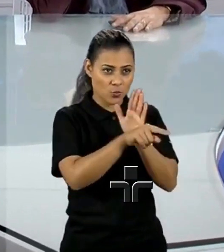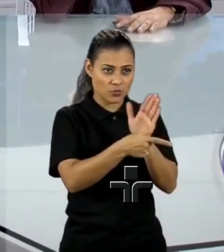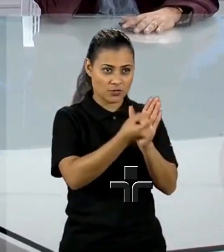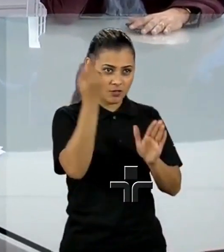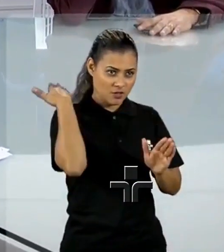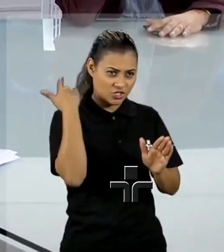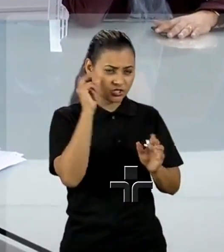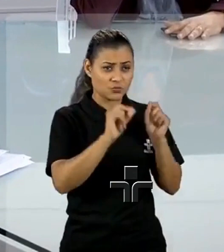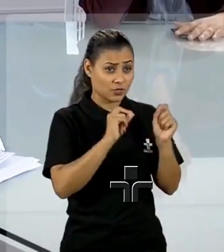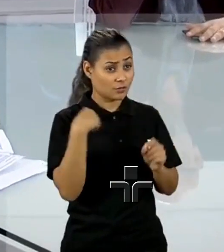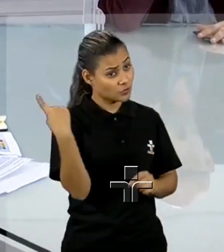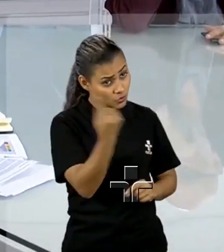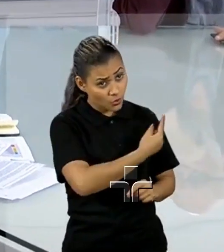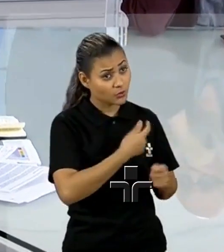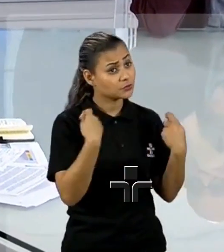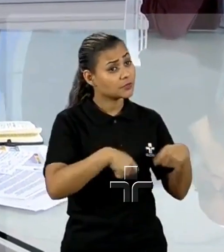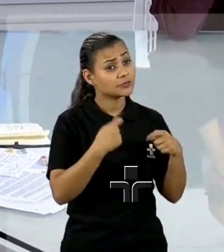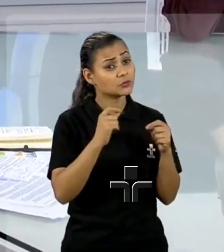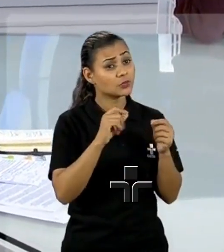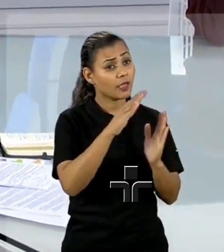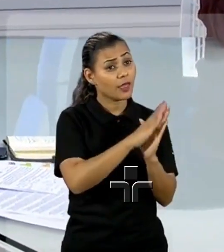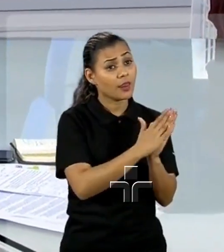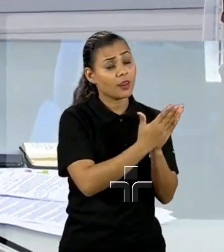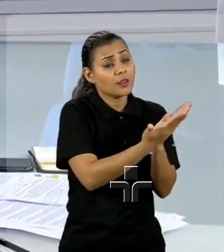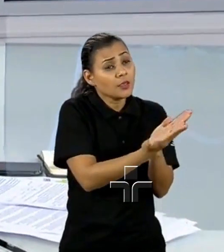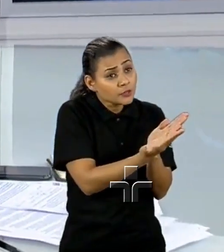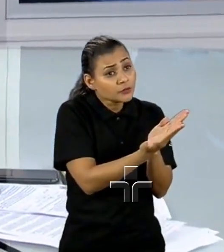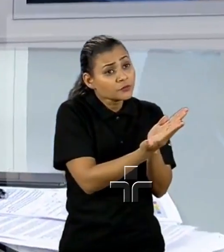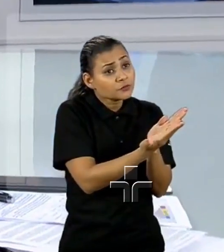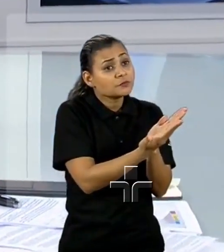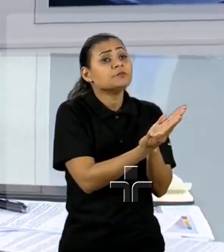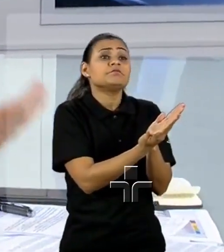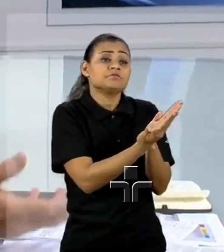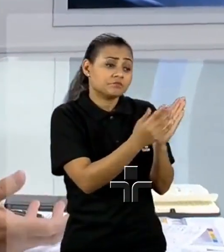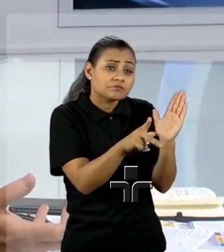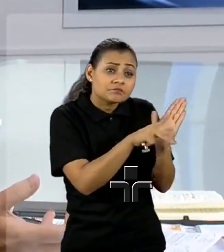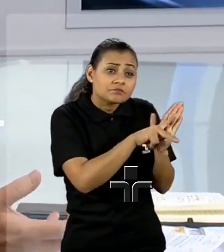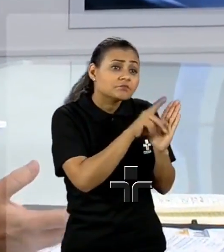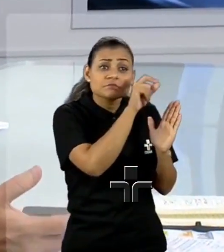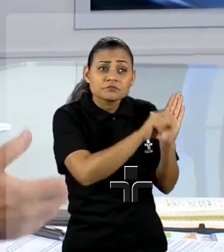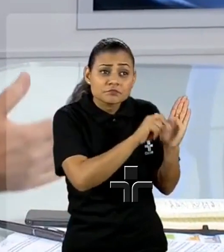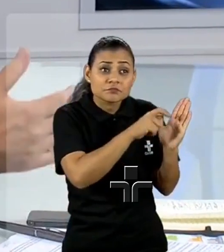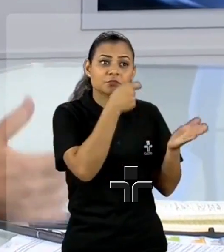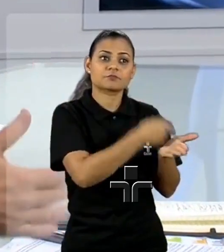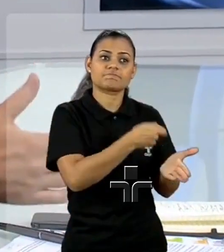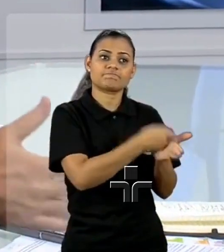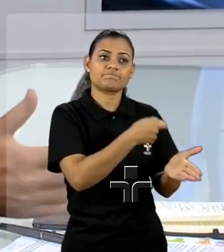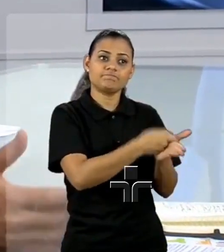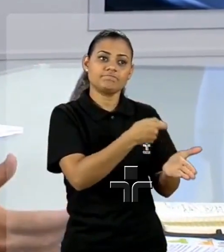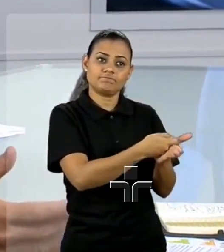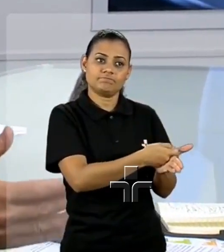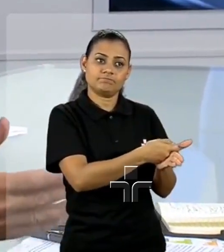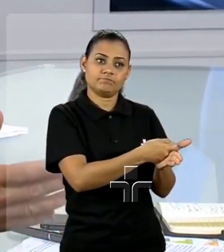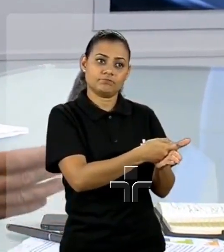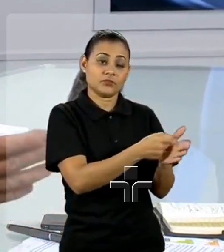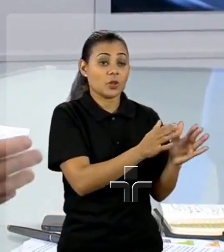nós devêssemos repensar nos livros, né, ou nos textos, que são os textos obrigatórios durante o processo